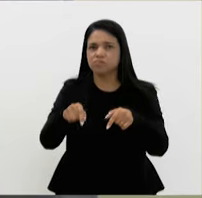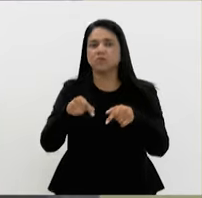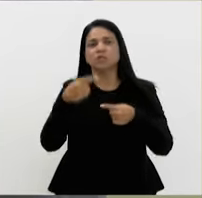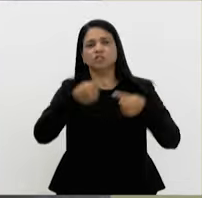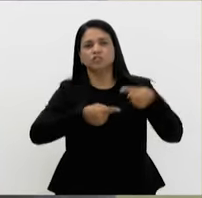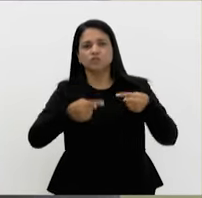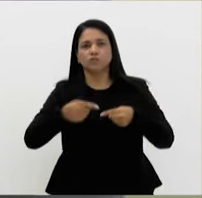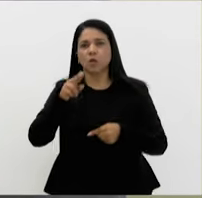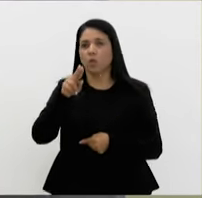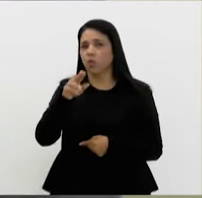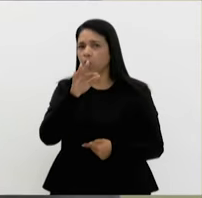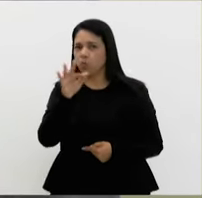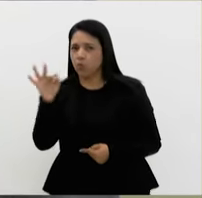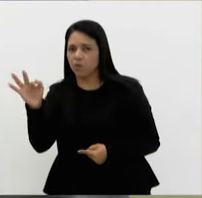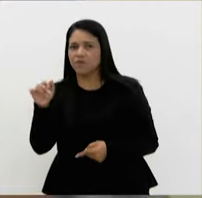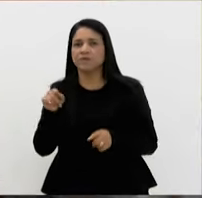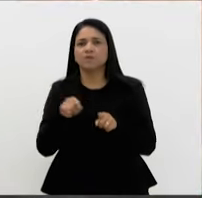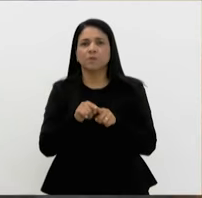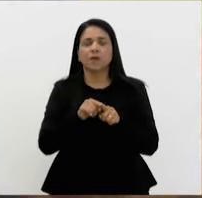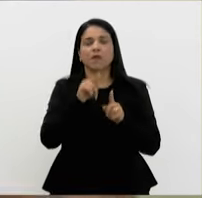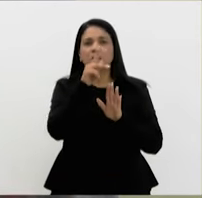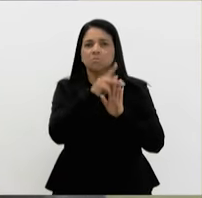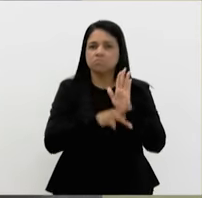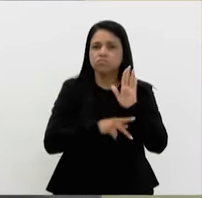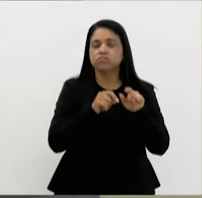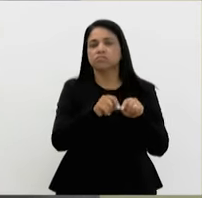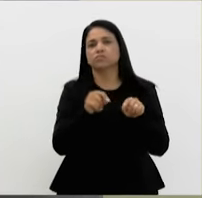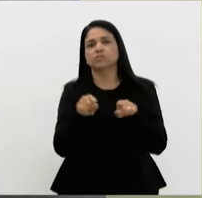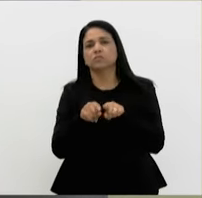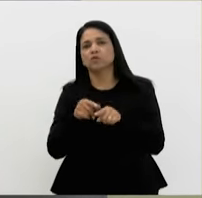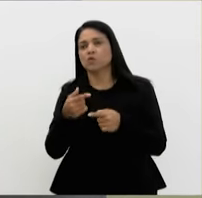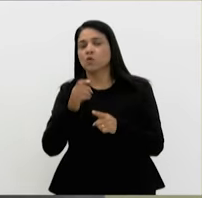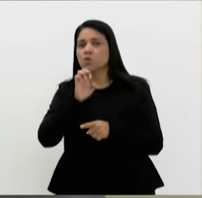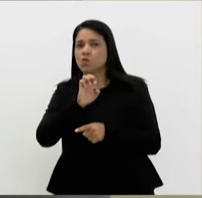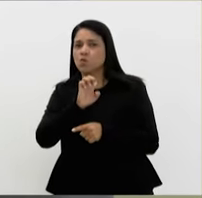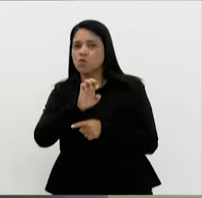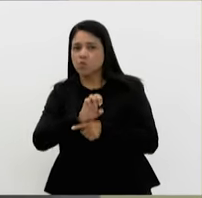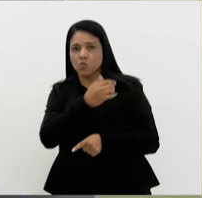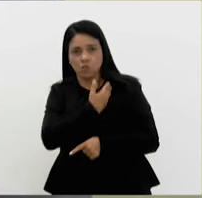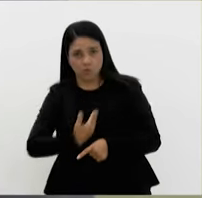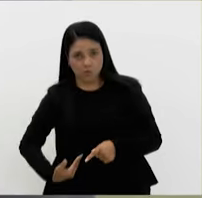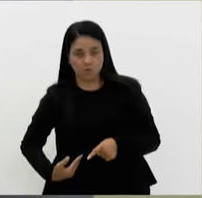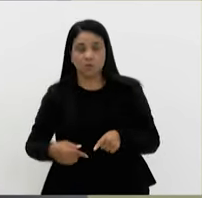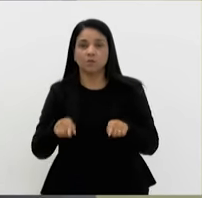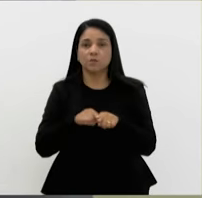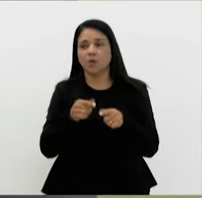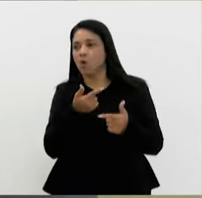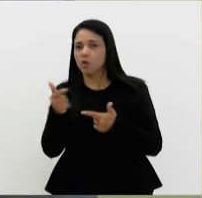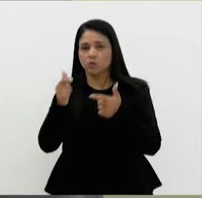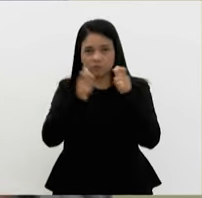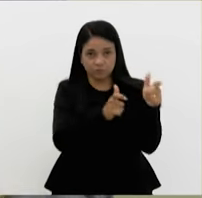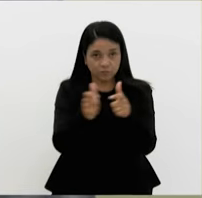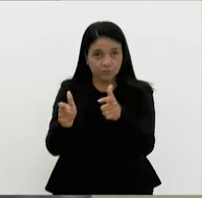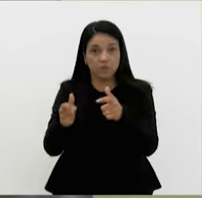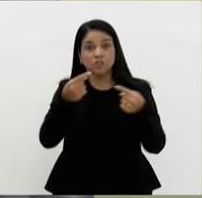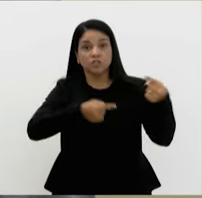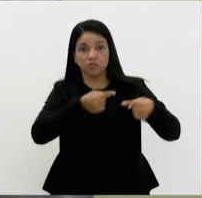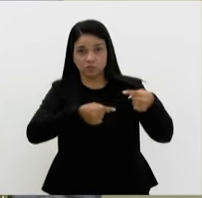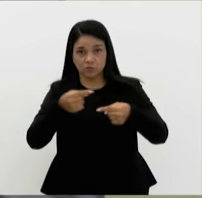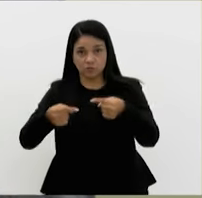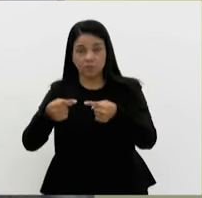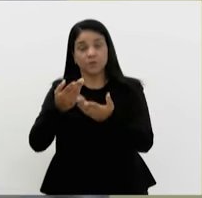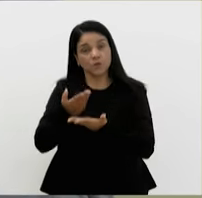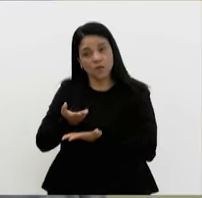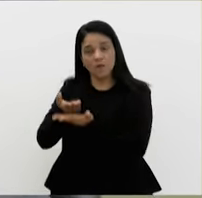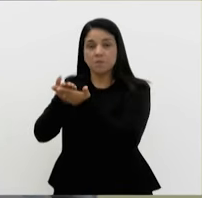da UF, como outros planos que existem aqui para a Prefeitura, do Governo do Estado e de outros locais, em discussão. Então, esse vai ser um